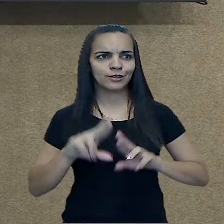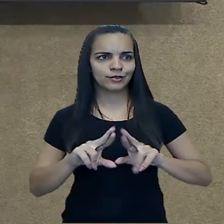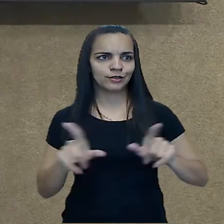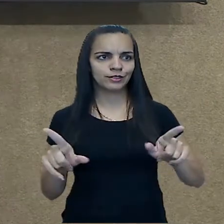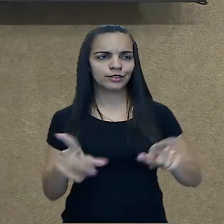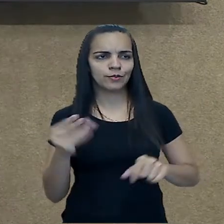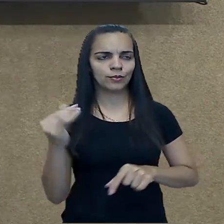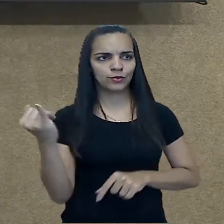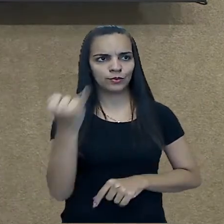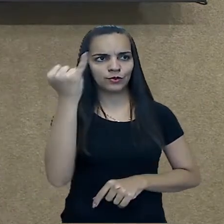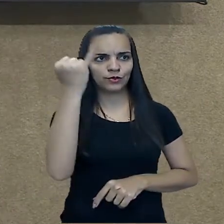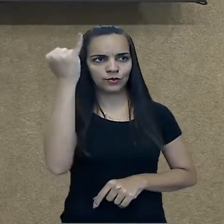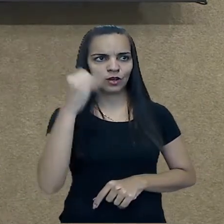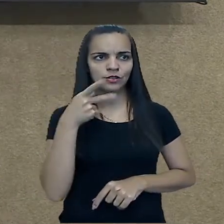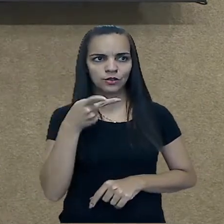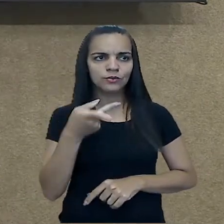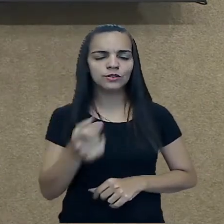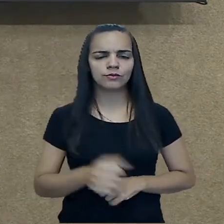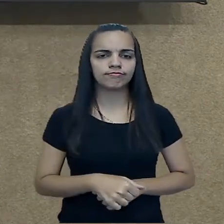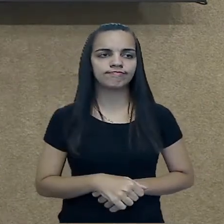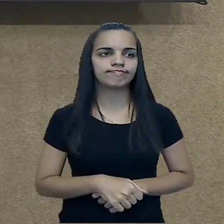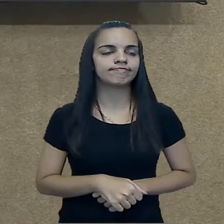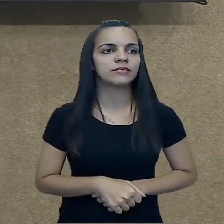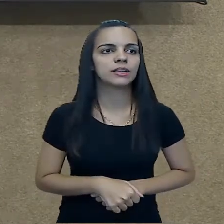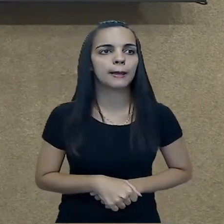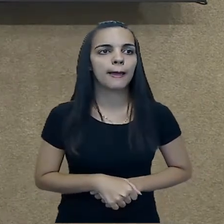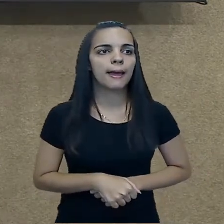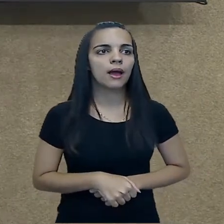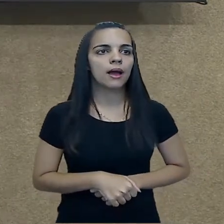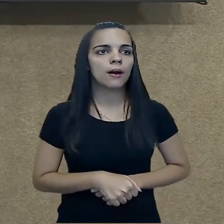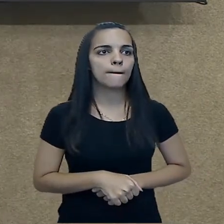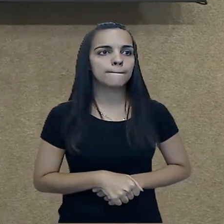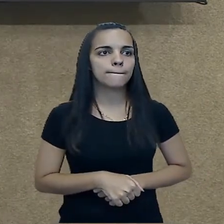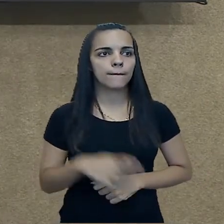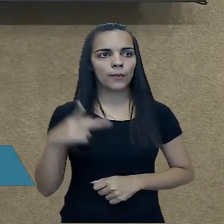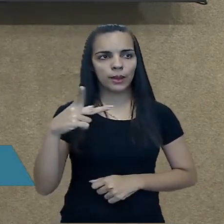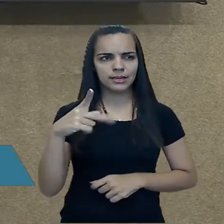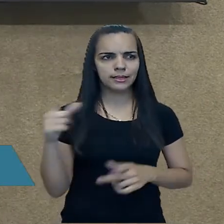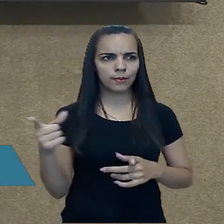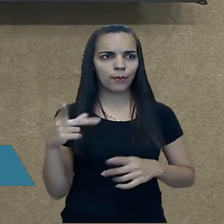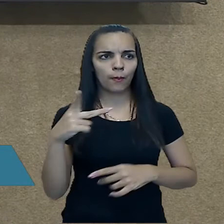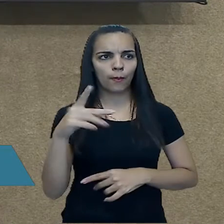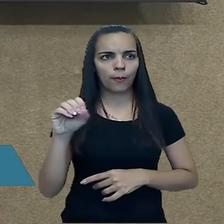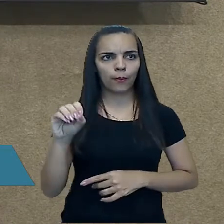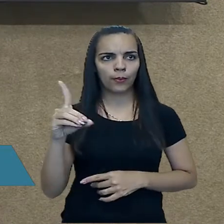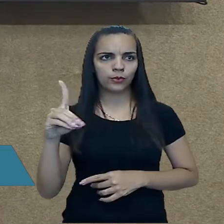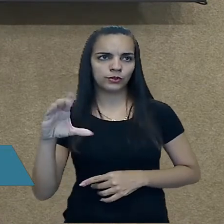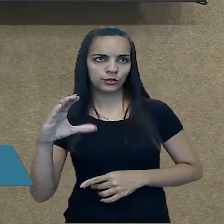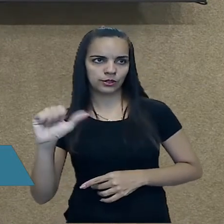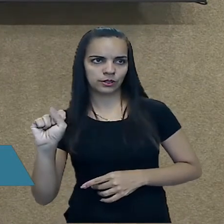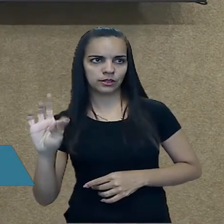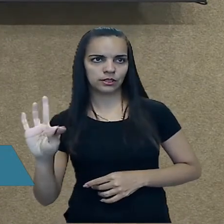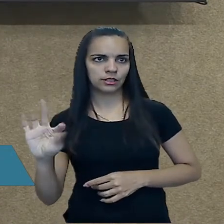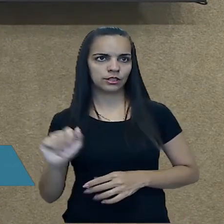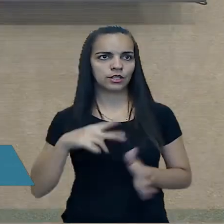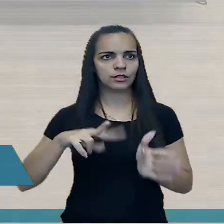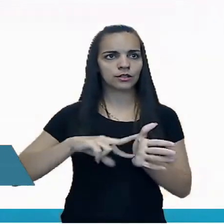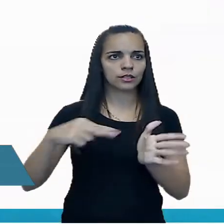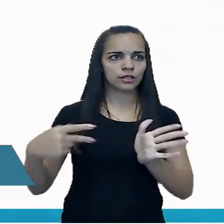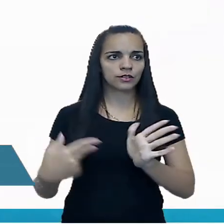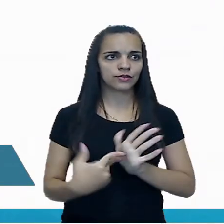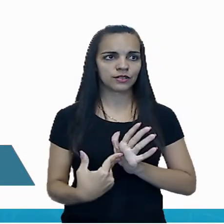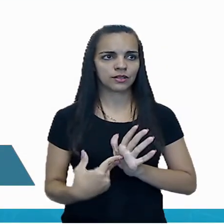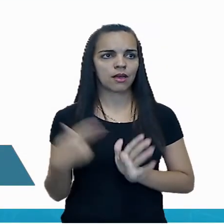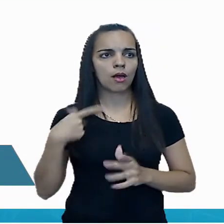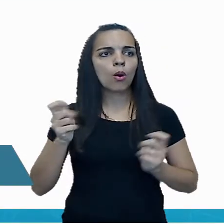muito importante e vale a pena a gente falar sobre isso. Bem, o podcast ele é sobre demanda, né? O que significa isso? Eu